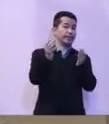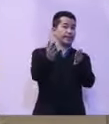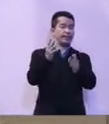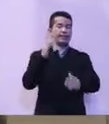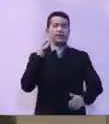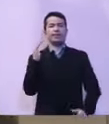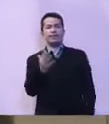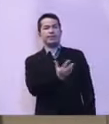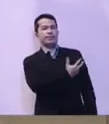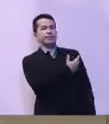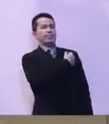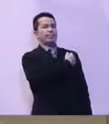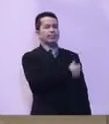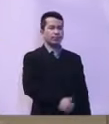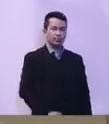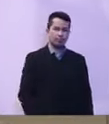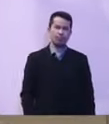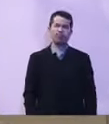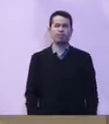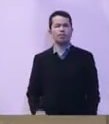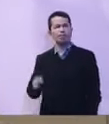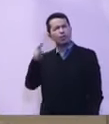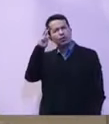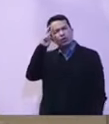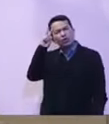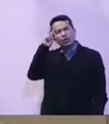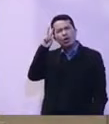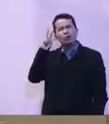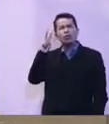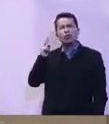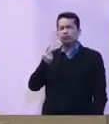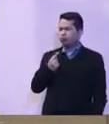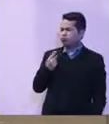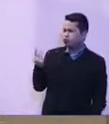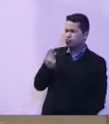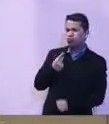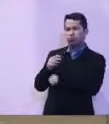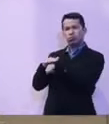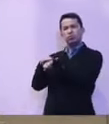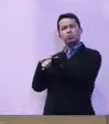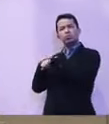quando começamos a conversar, eu disse para ela assim: olha,